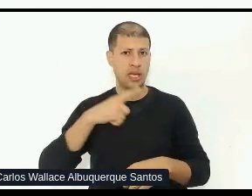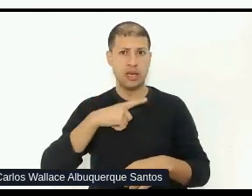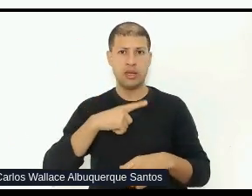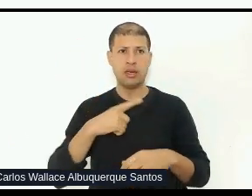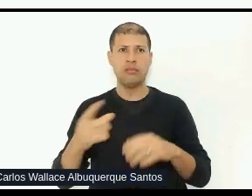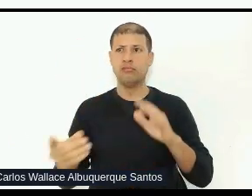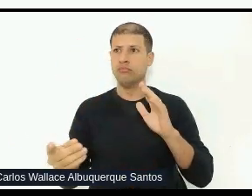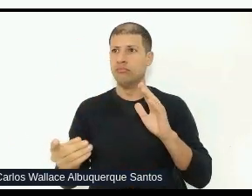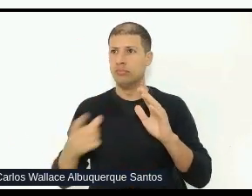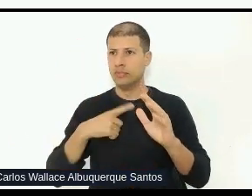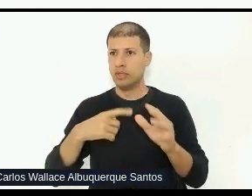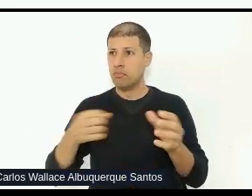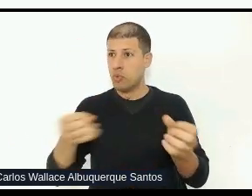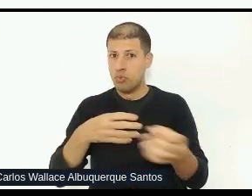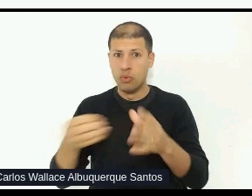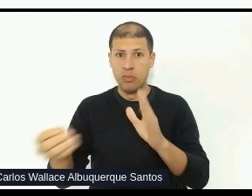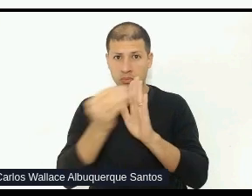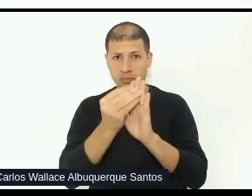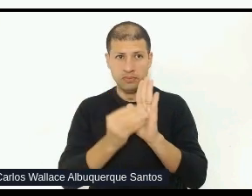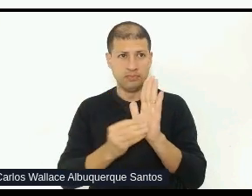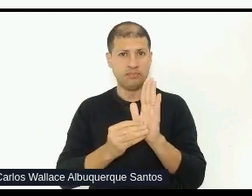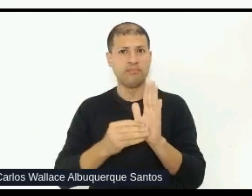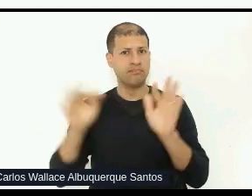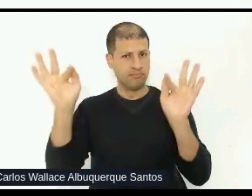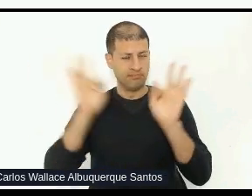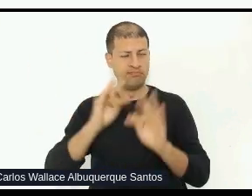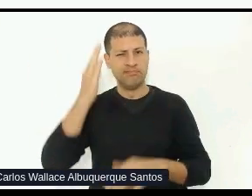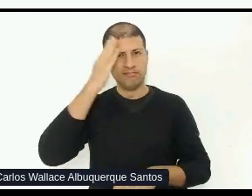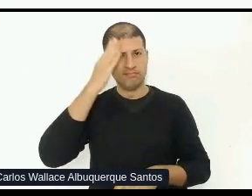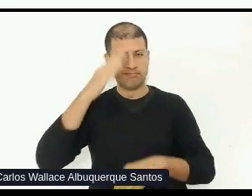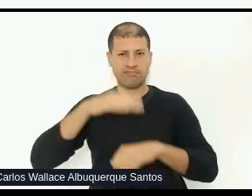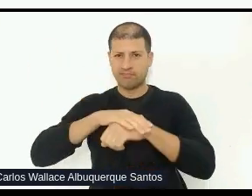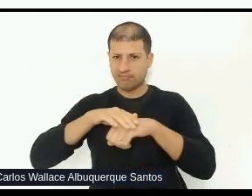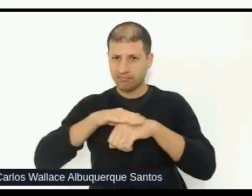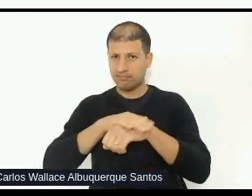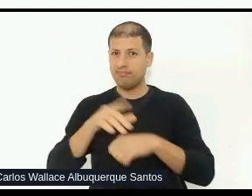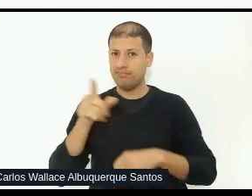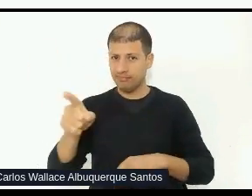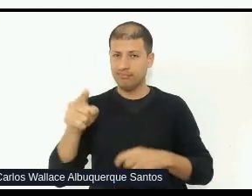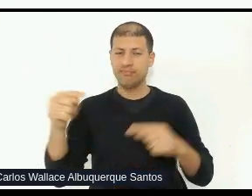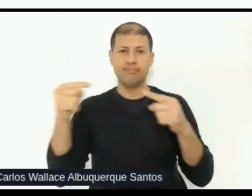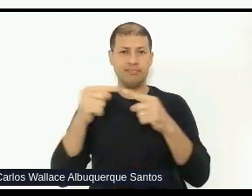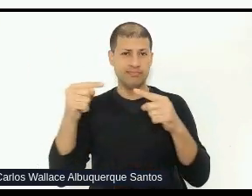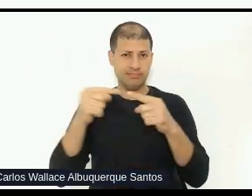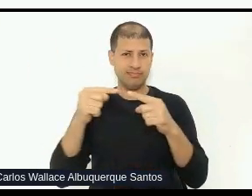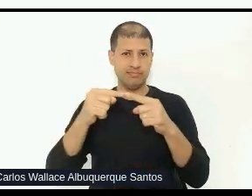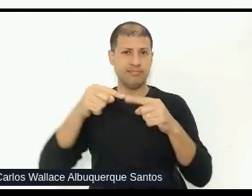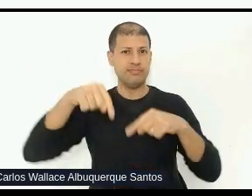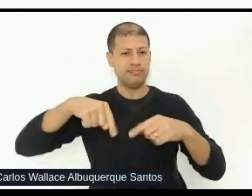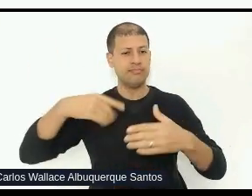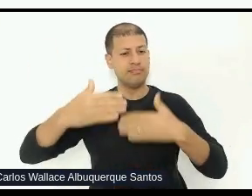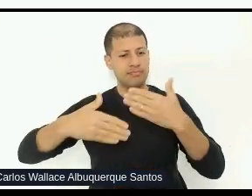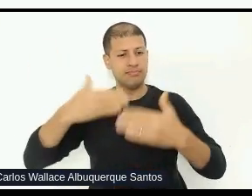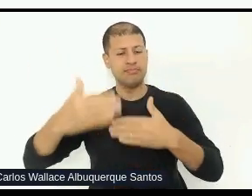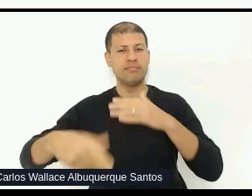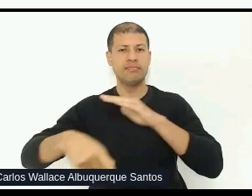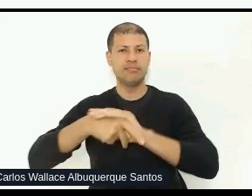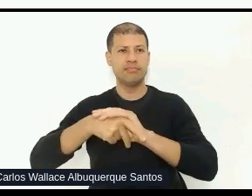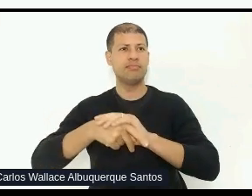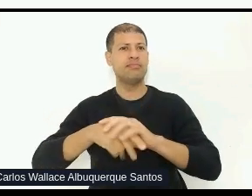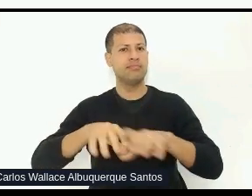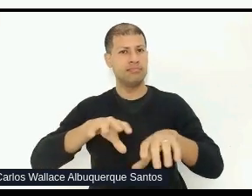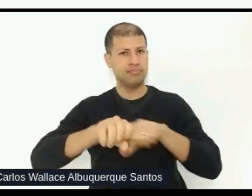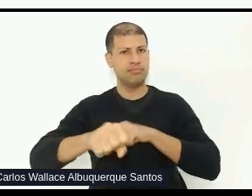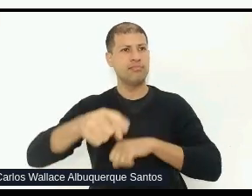muito felizes em poder saber que essa conversa faz parte aí desse processo de formação nossa aí,